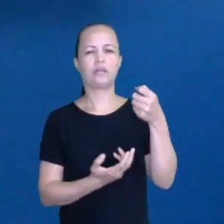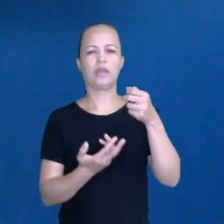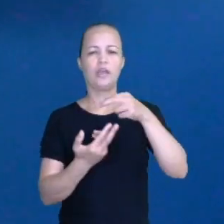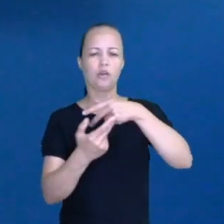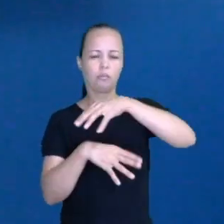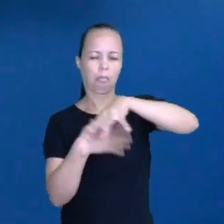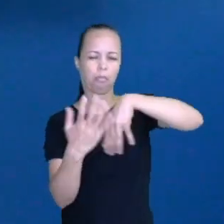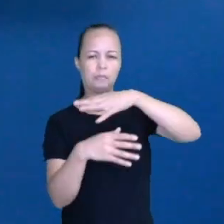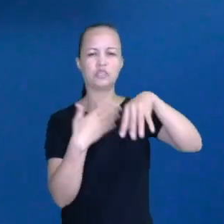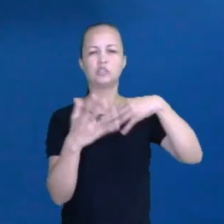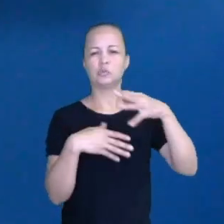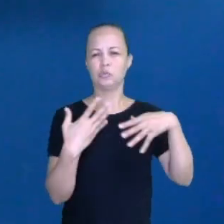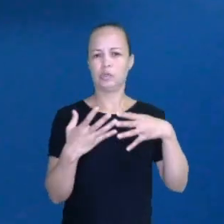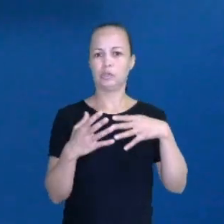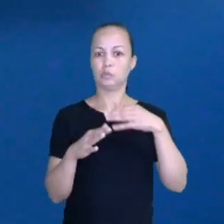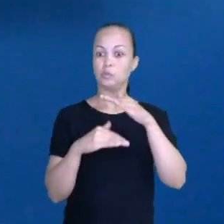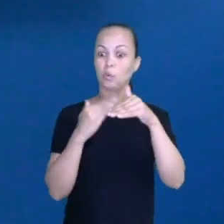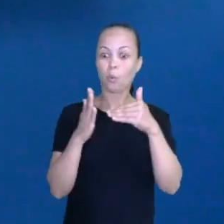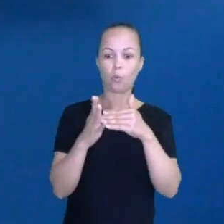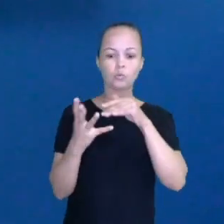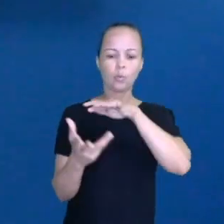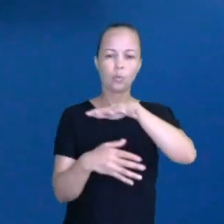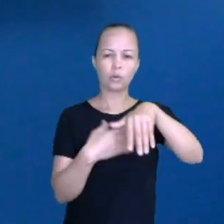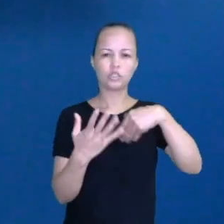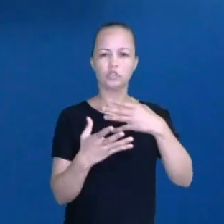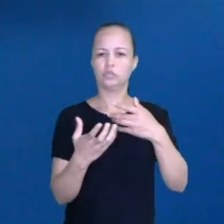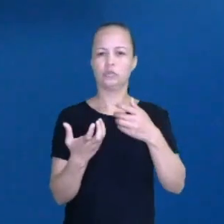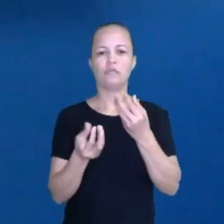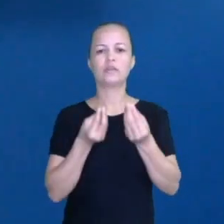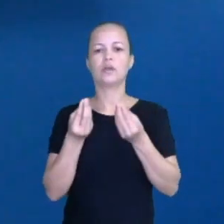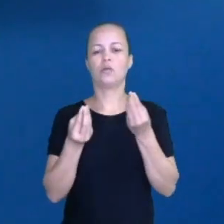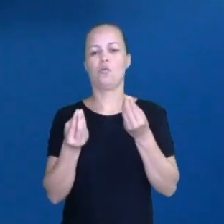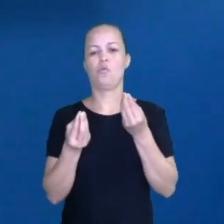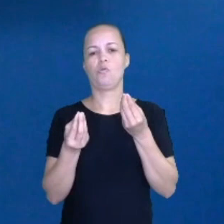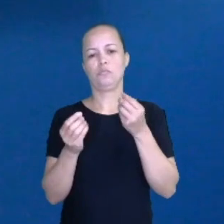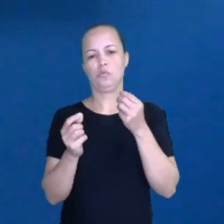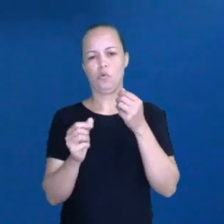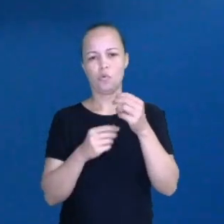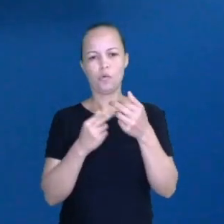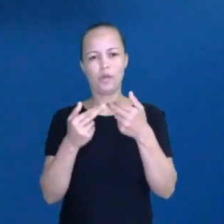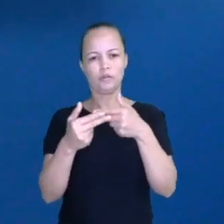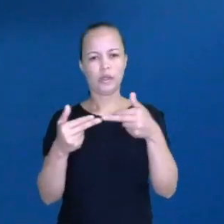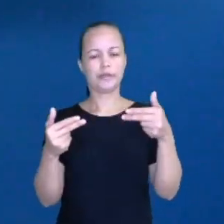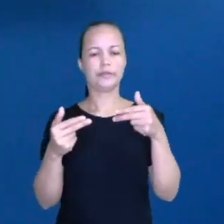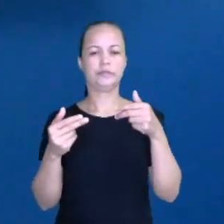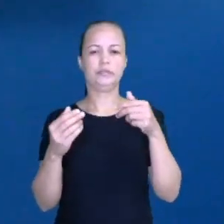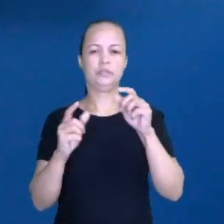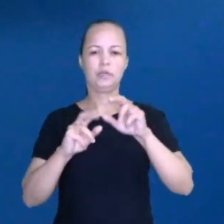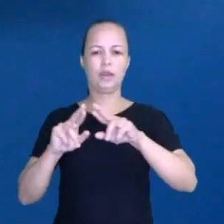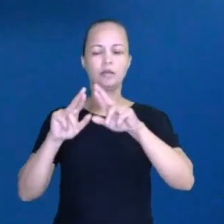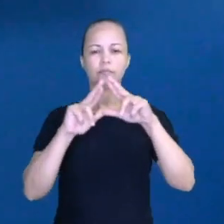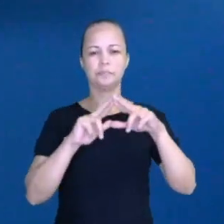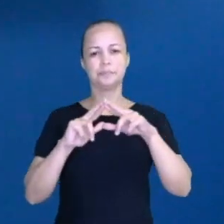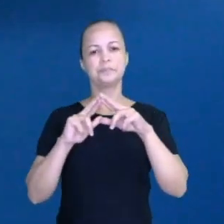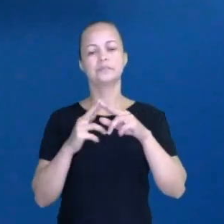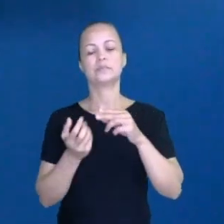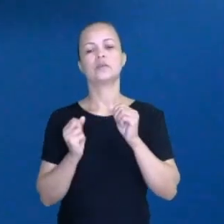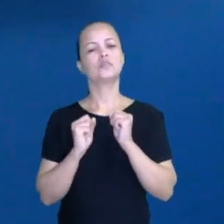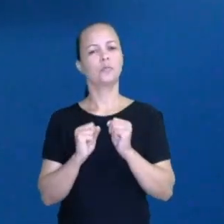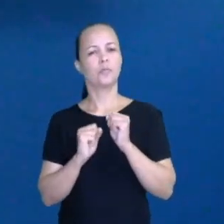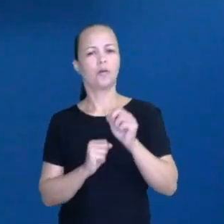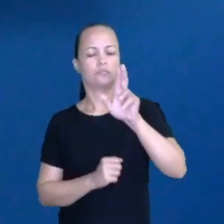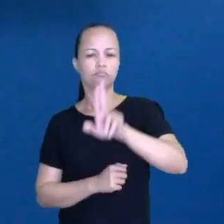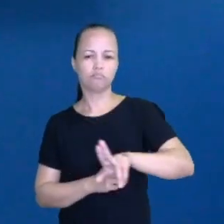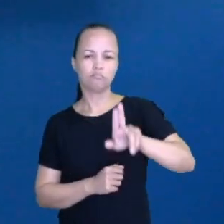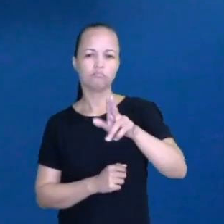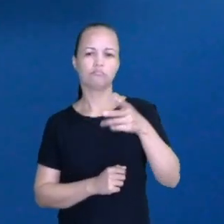com outros lixos. Se misturar todos os lixos, gente, não vai dar para reciclar. Só dá para reciclar, só dá para reutilizar